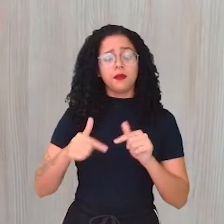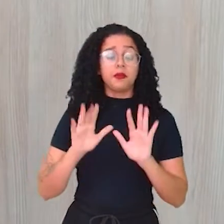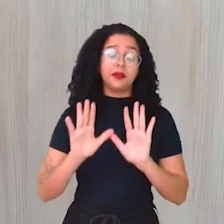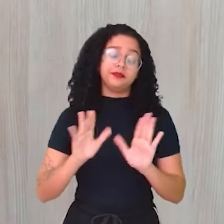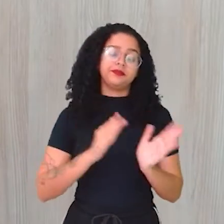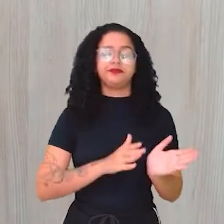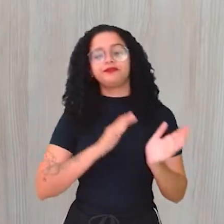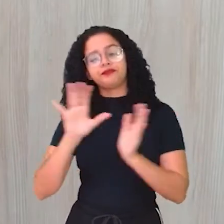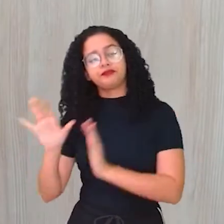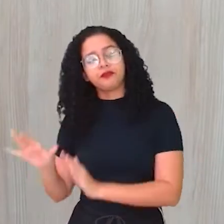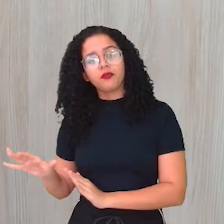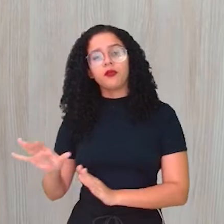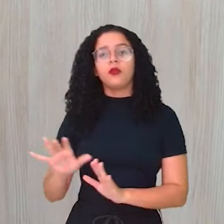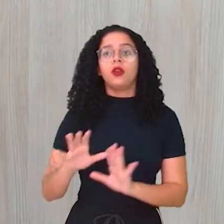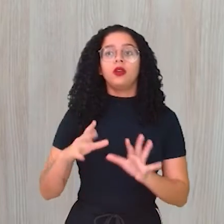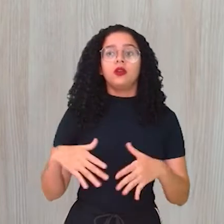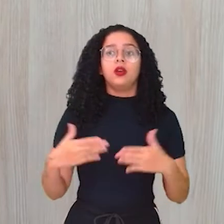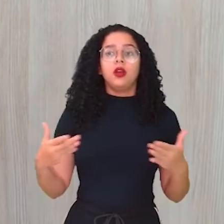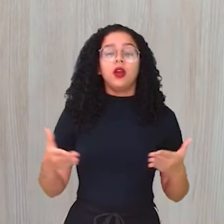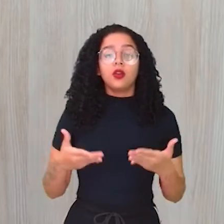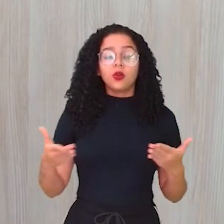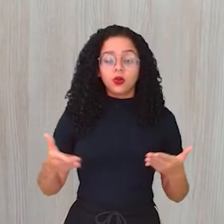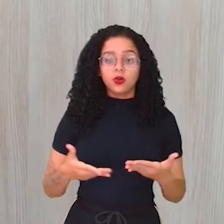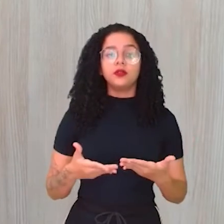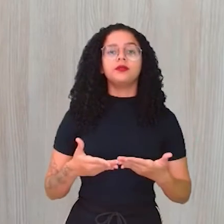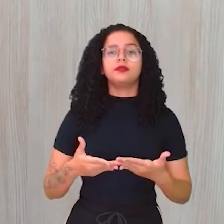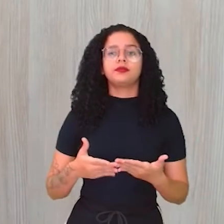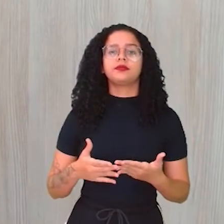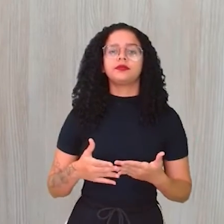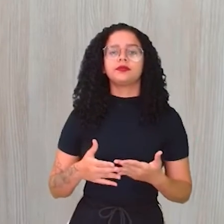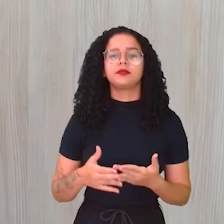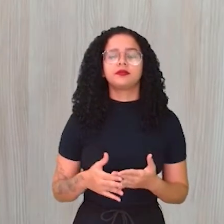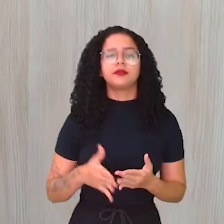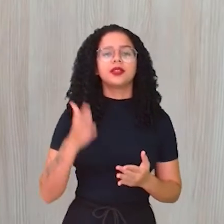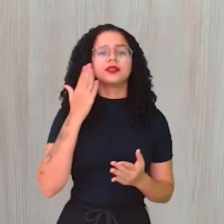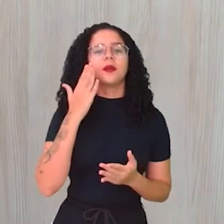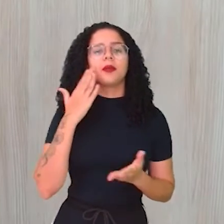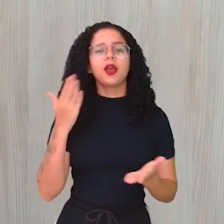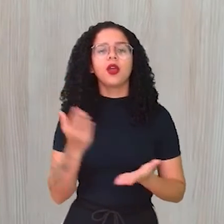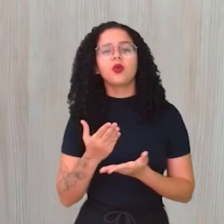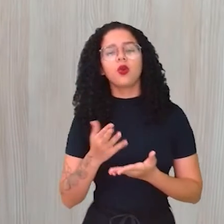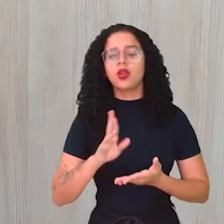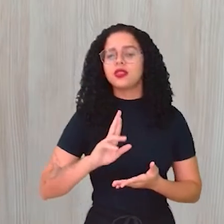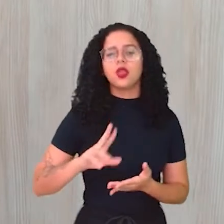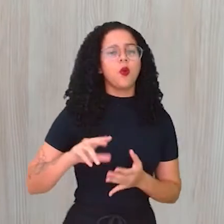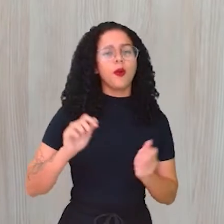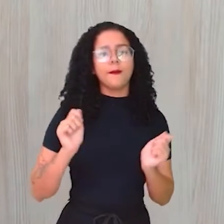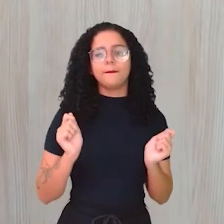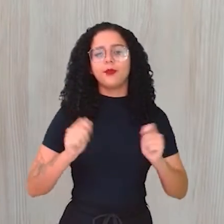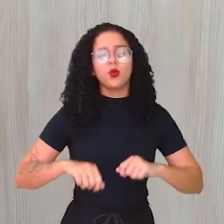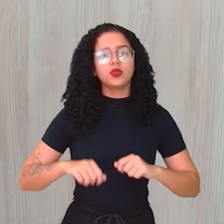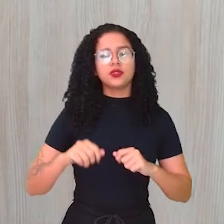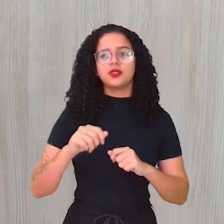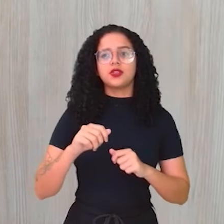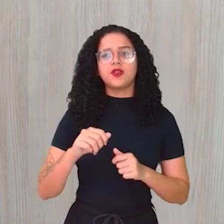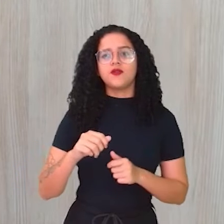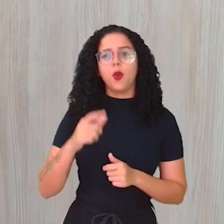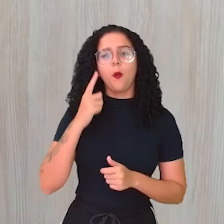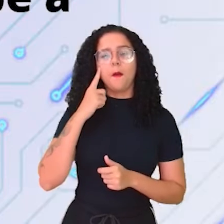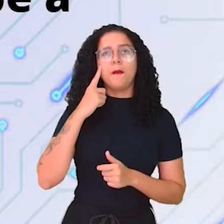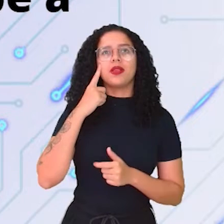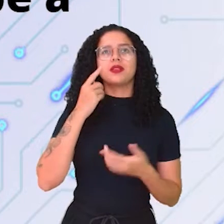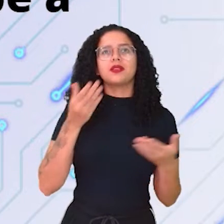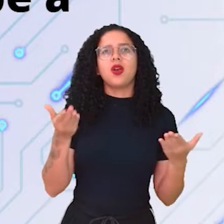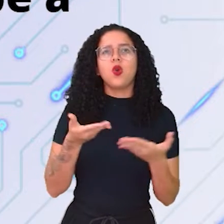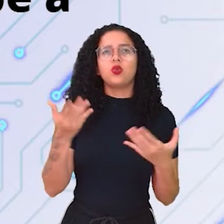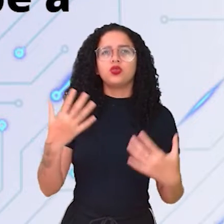lá. Então, para fechar, assim, para a gente determinar aqui, não é possível pensar em dias atuais em uma